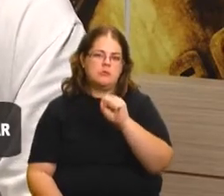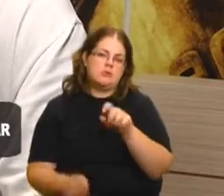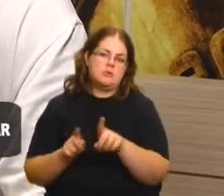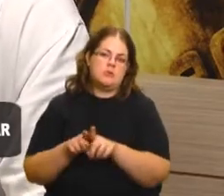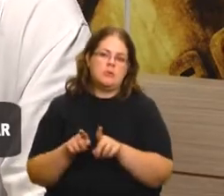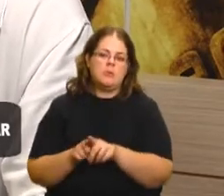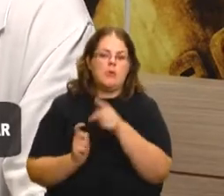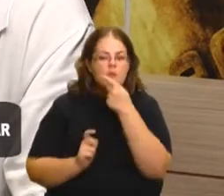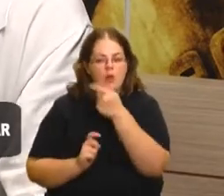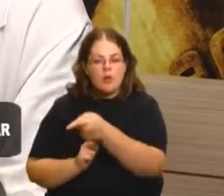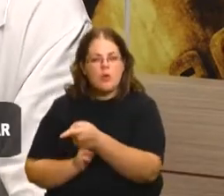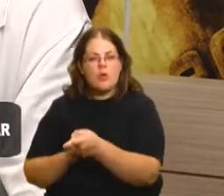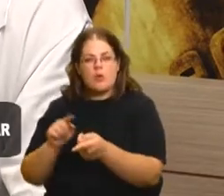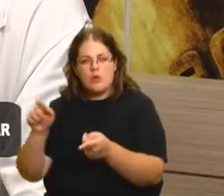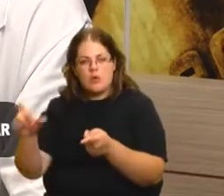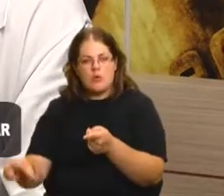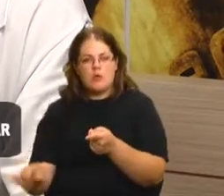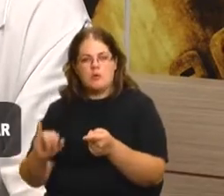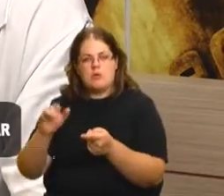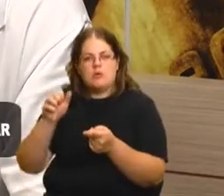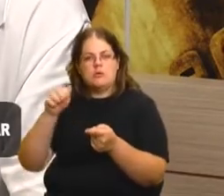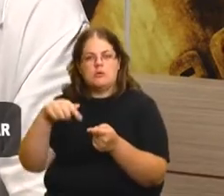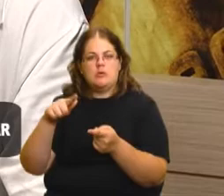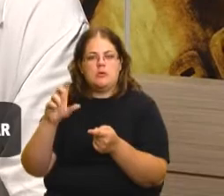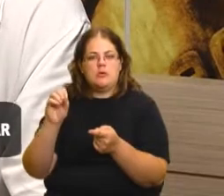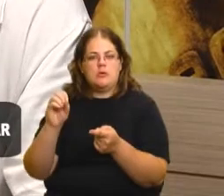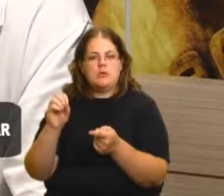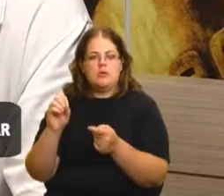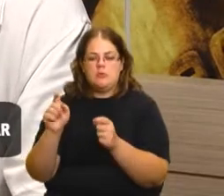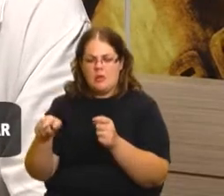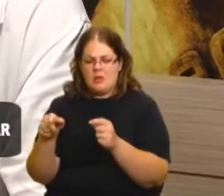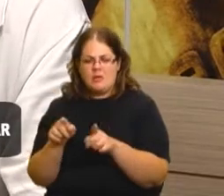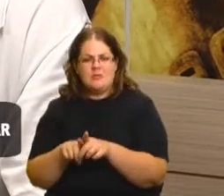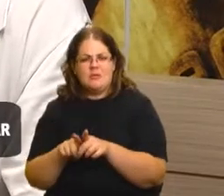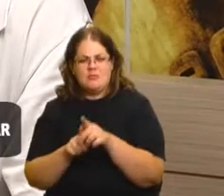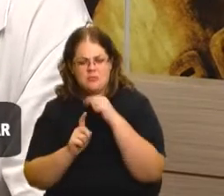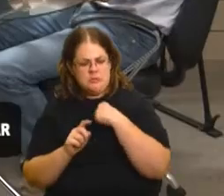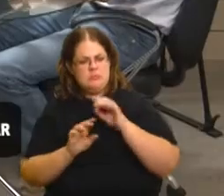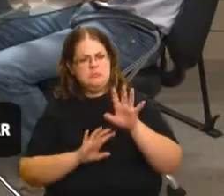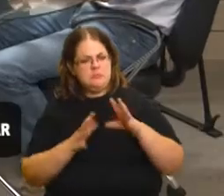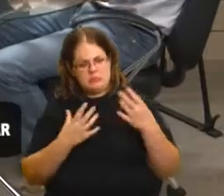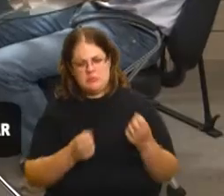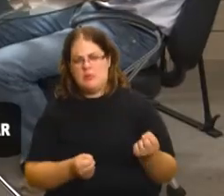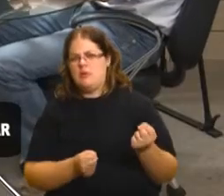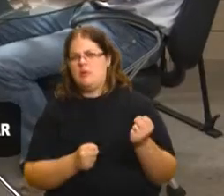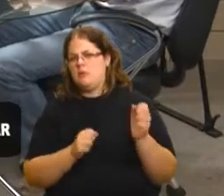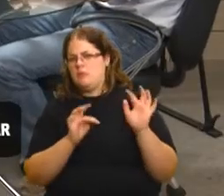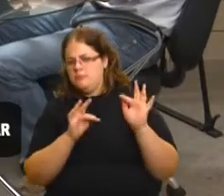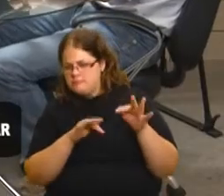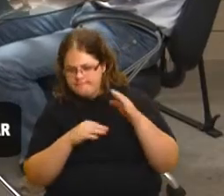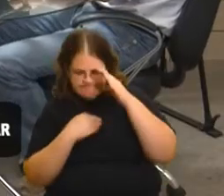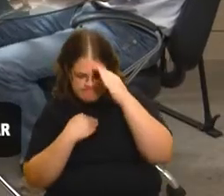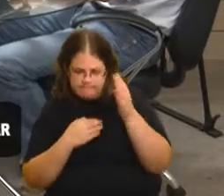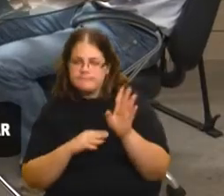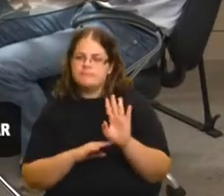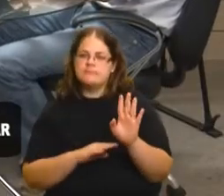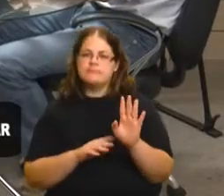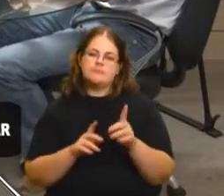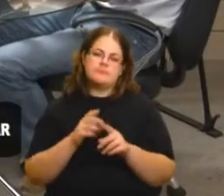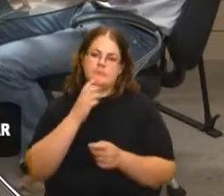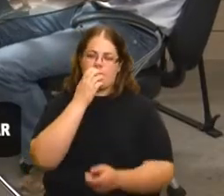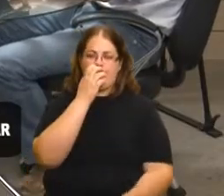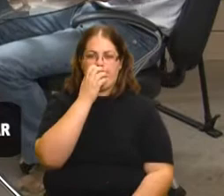dito para o Jango que se resistisse poderia haver um banho de sangue. Né? E talvez fosse